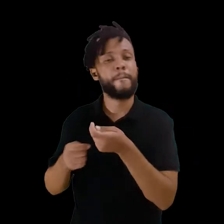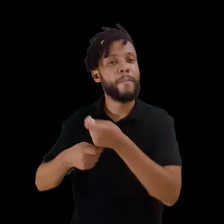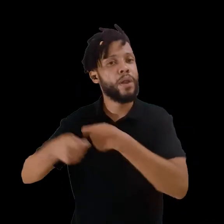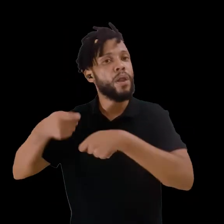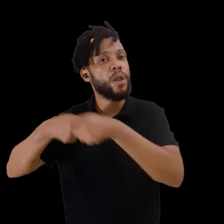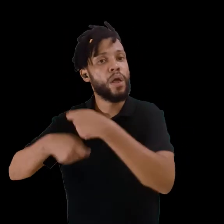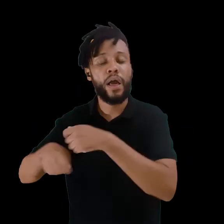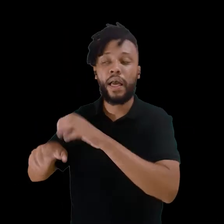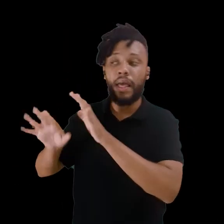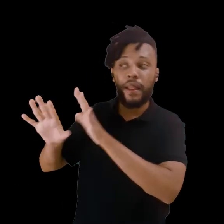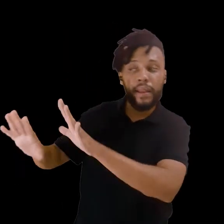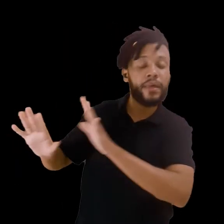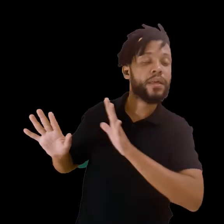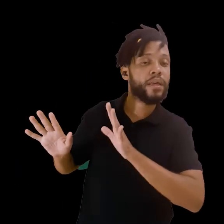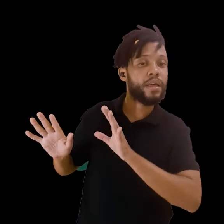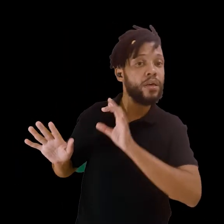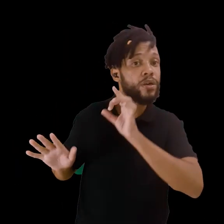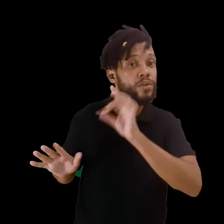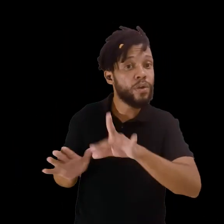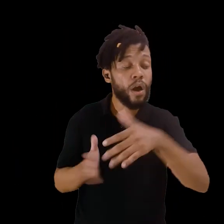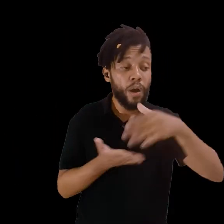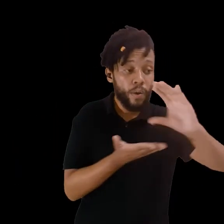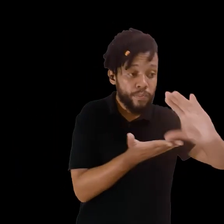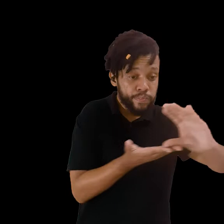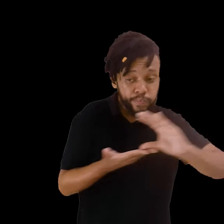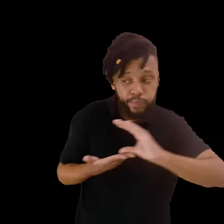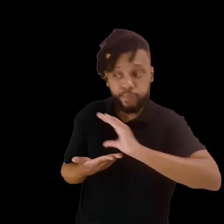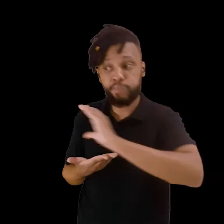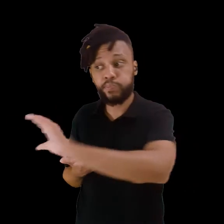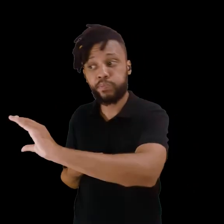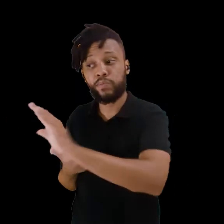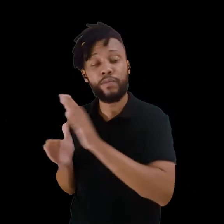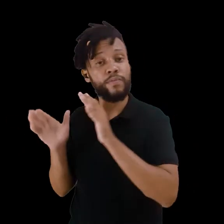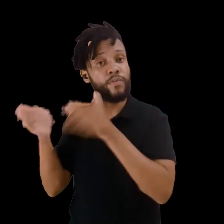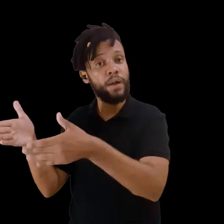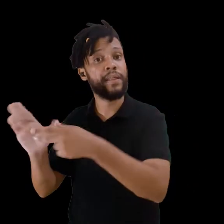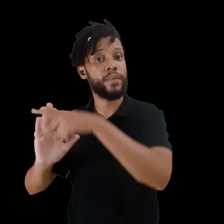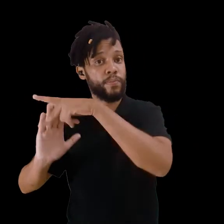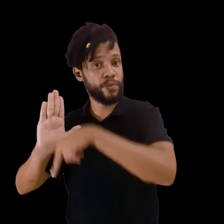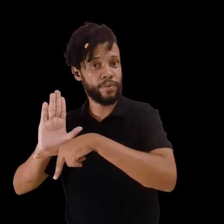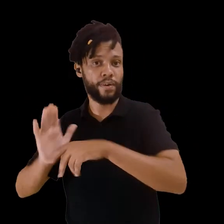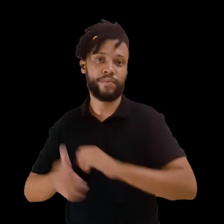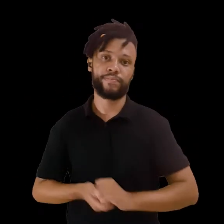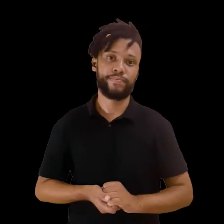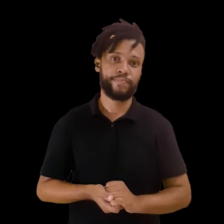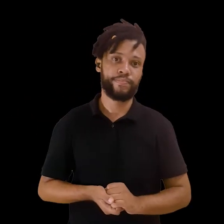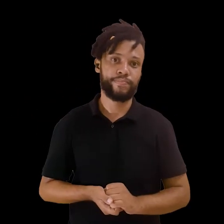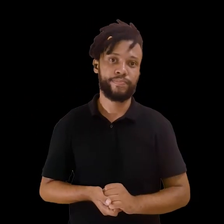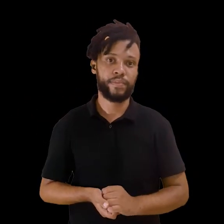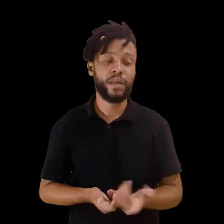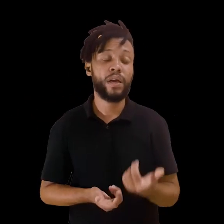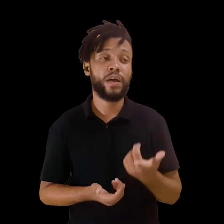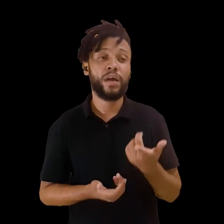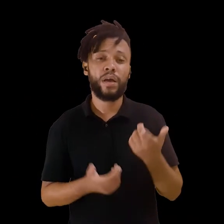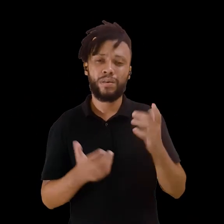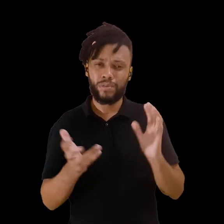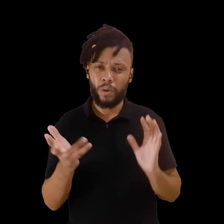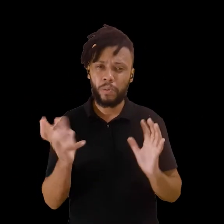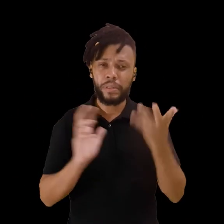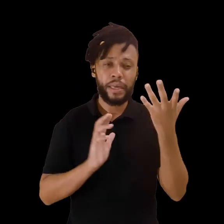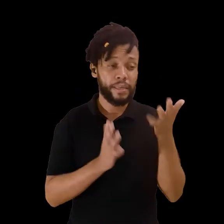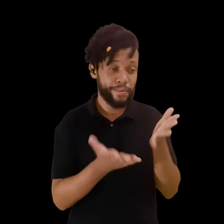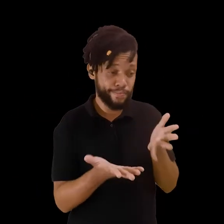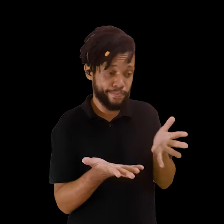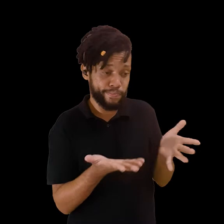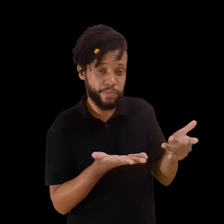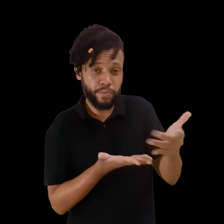e movimentado ali somente o recurso relacionado a esse projeto. No caso de captação,